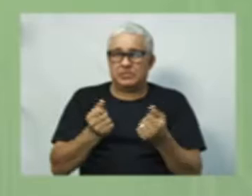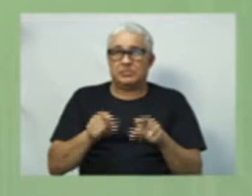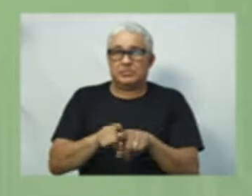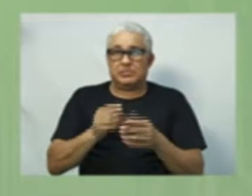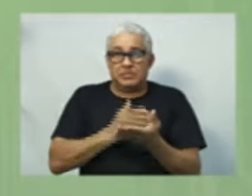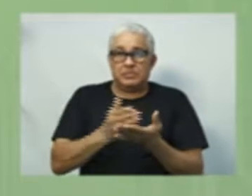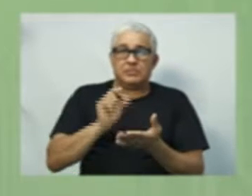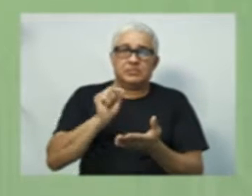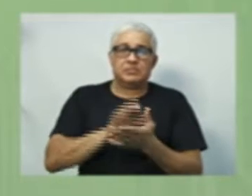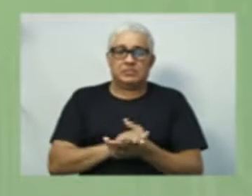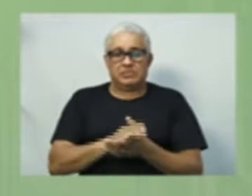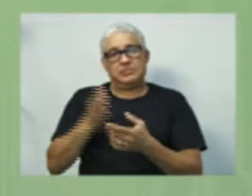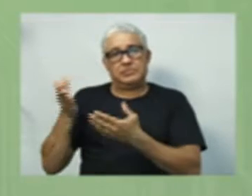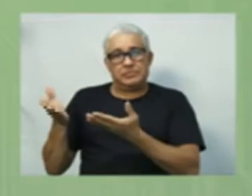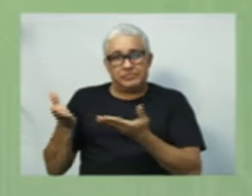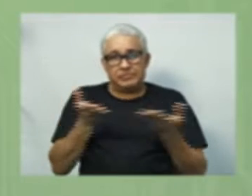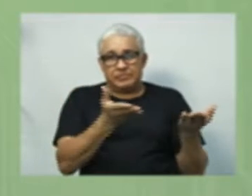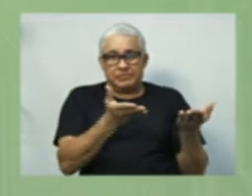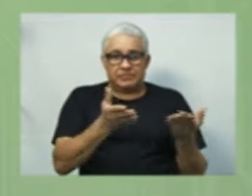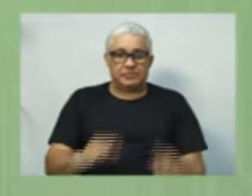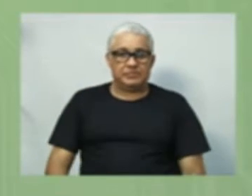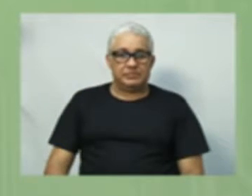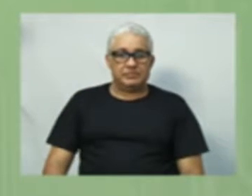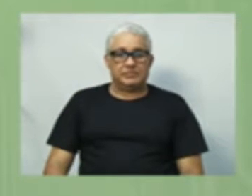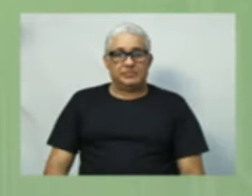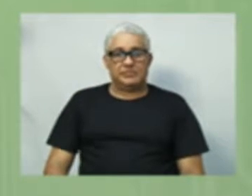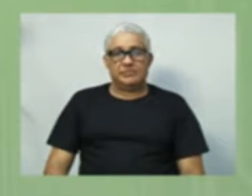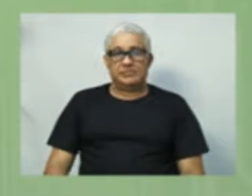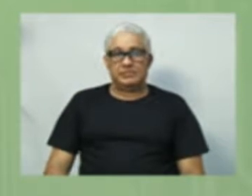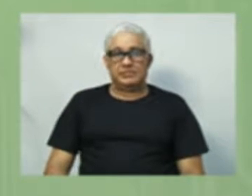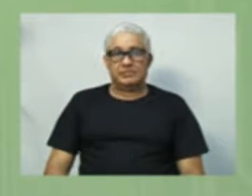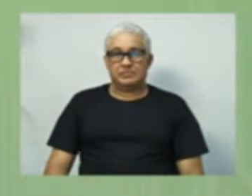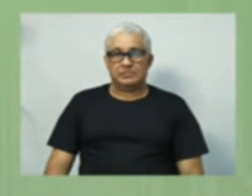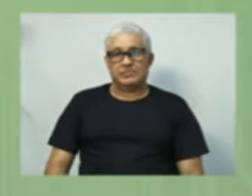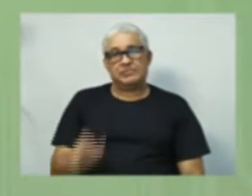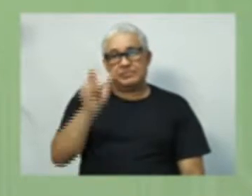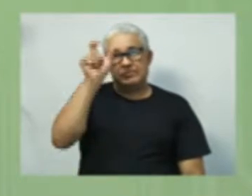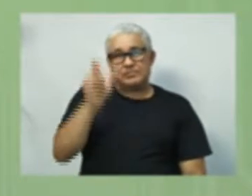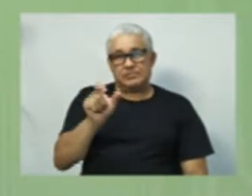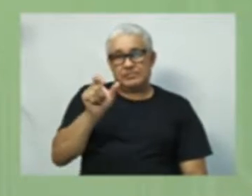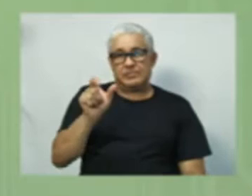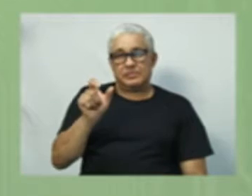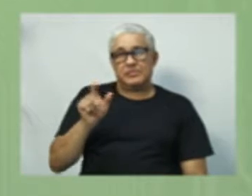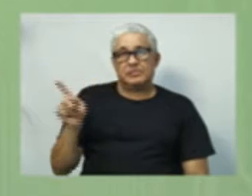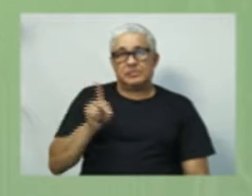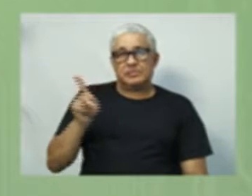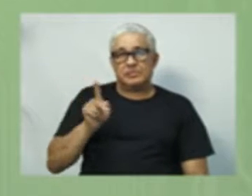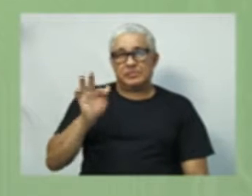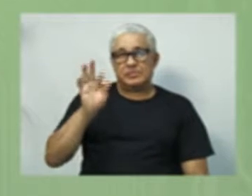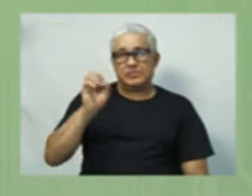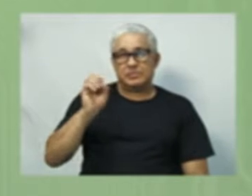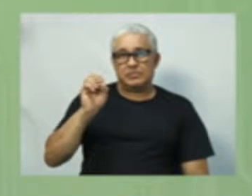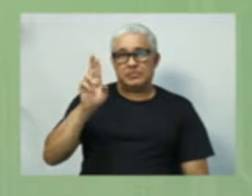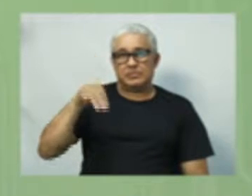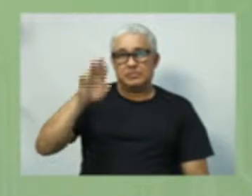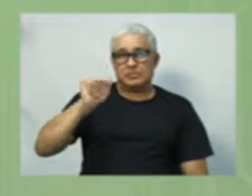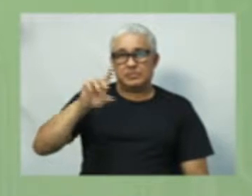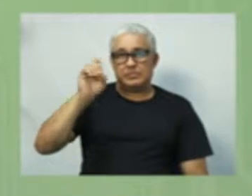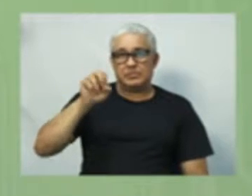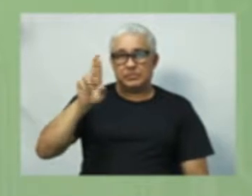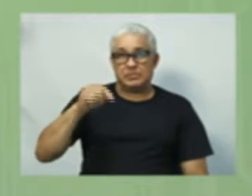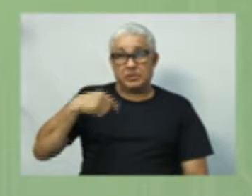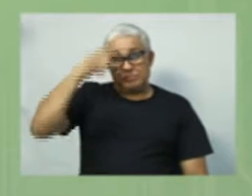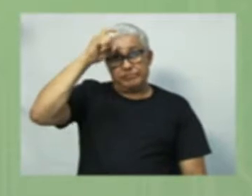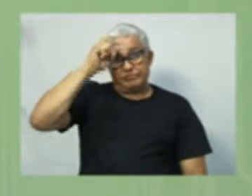aqui fazer nossa apresentação. Vamos falar um pouquinho dessa figura aqui, que é o professor formador. Quem é esse professor formador? Sou eu, professor